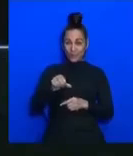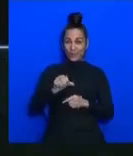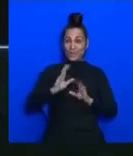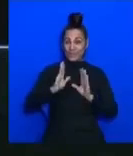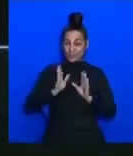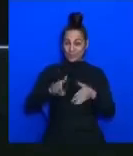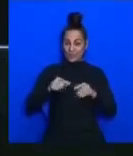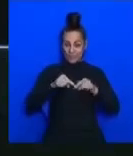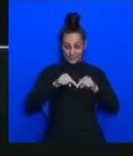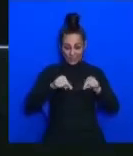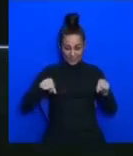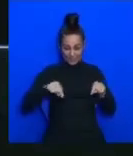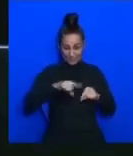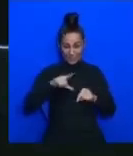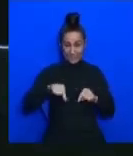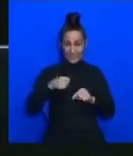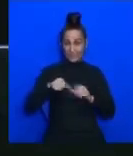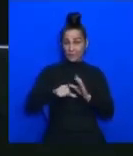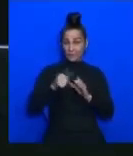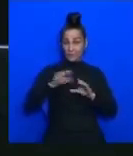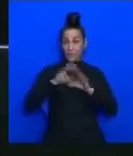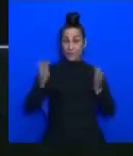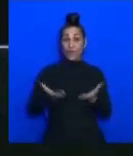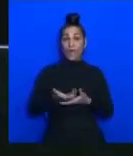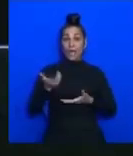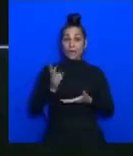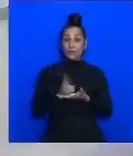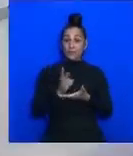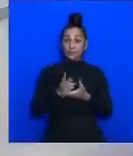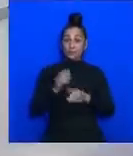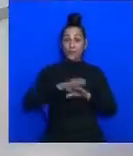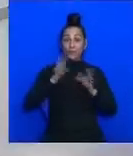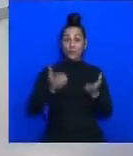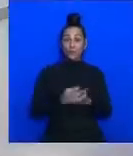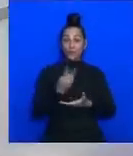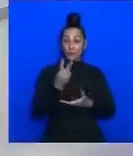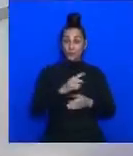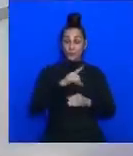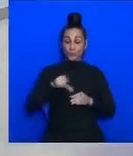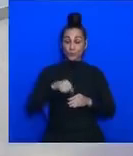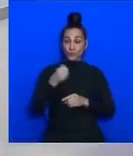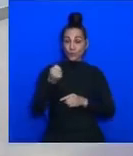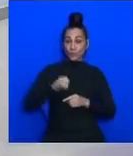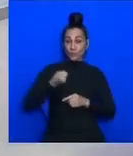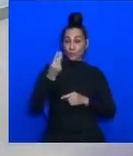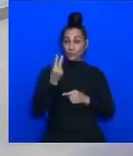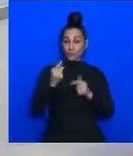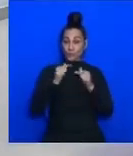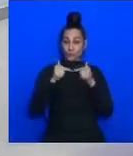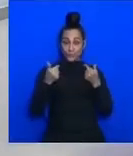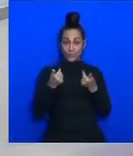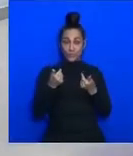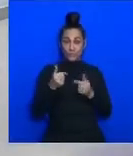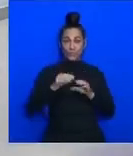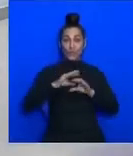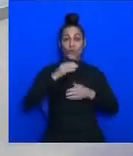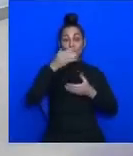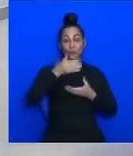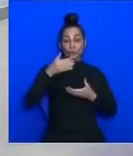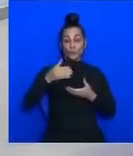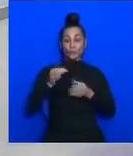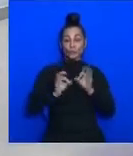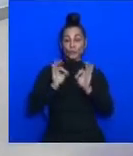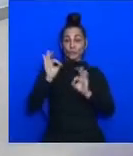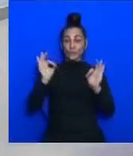já temos as 6 dezenas do primeiro globo. Agora nós vamos ao globo número 2 para o sorteio dos 2 trevos. O suporte do